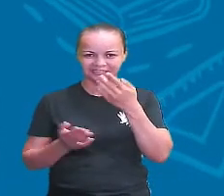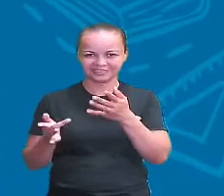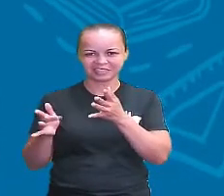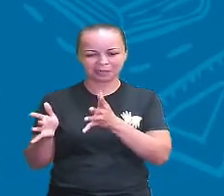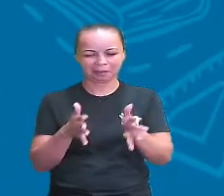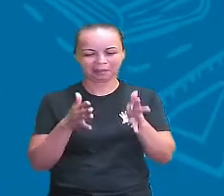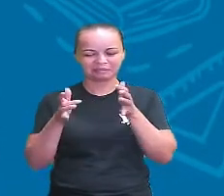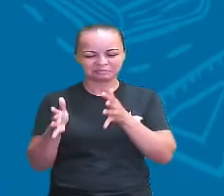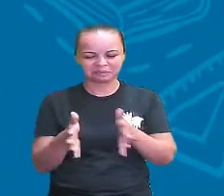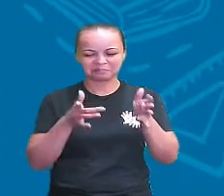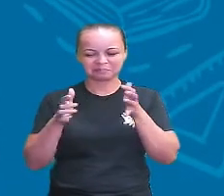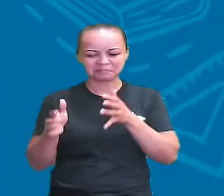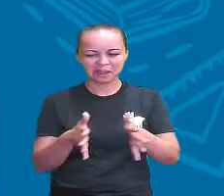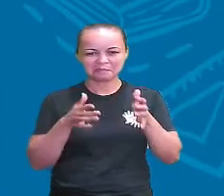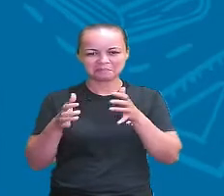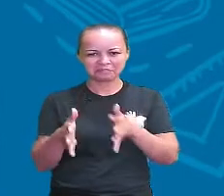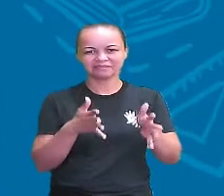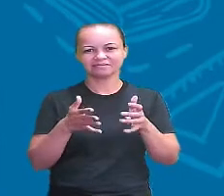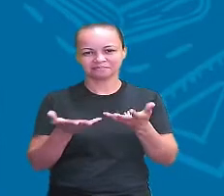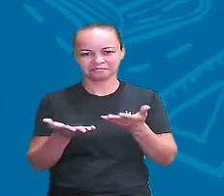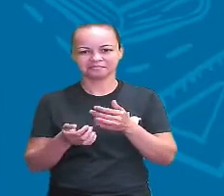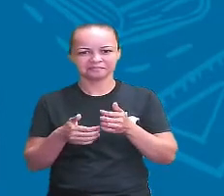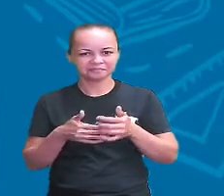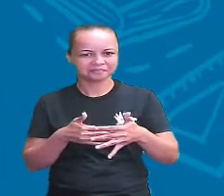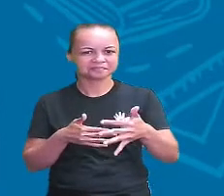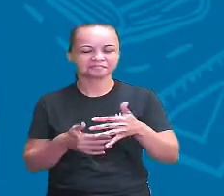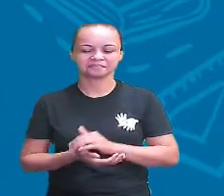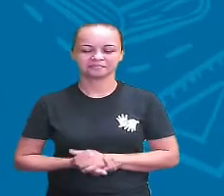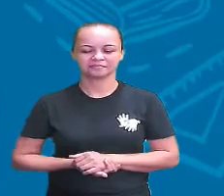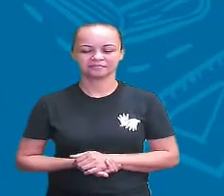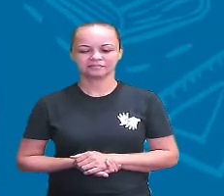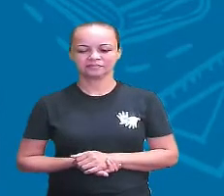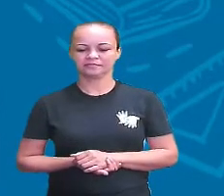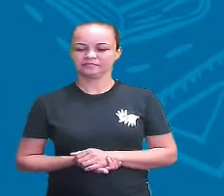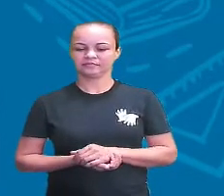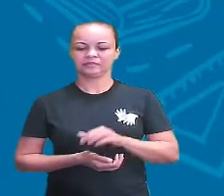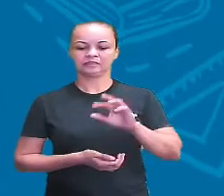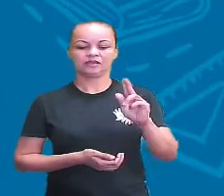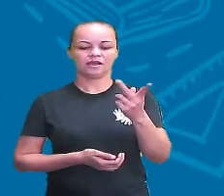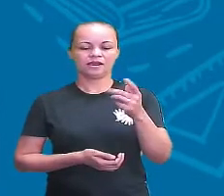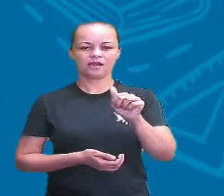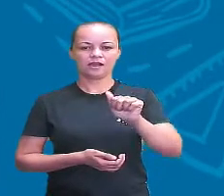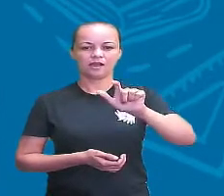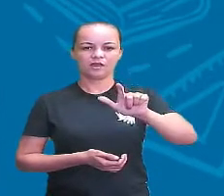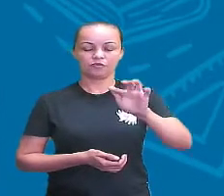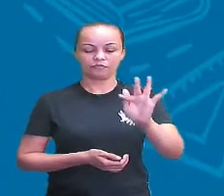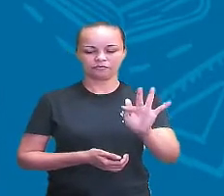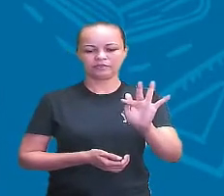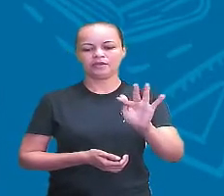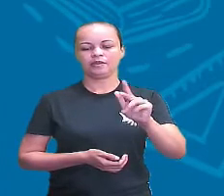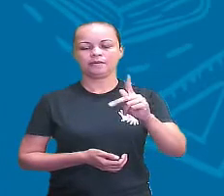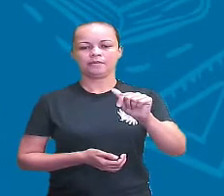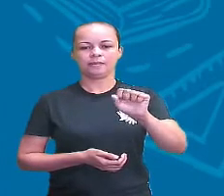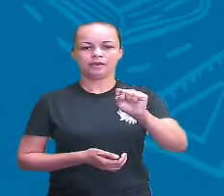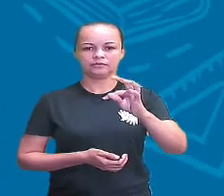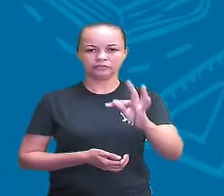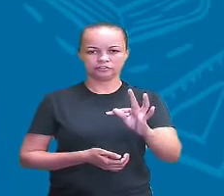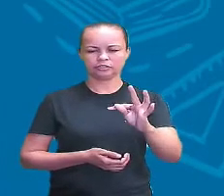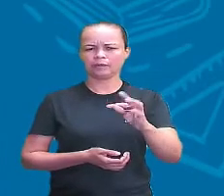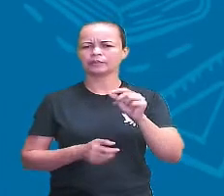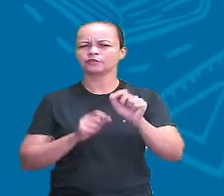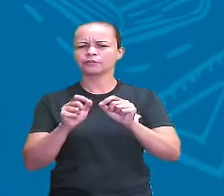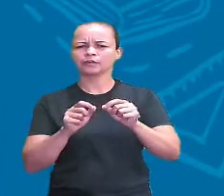rapaz, não, a gente vai continuar. Temos aí o half past. Half quer dizer o quê? 30 minutos, passou meia hora.